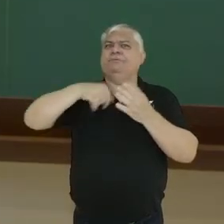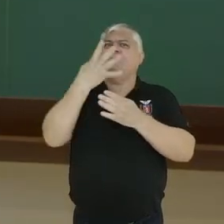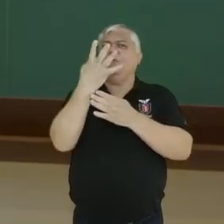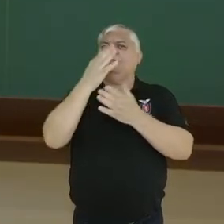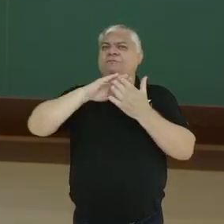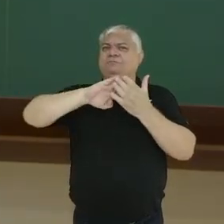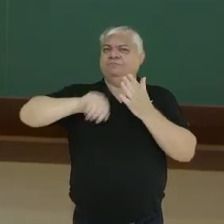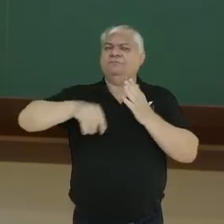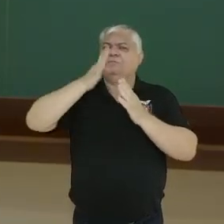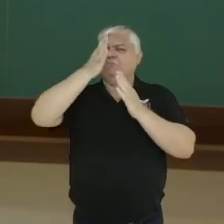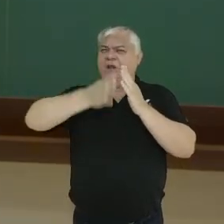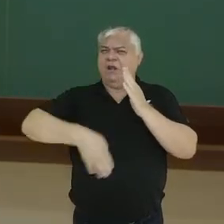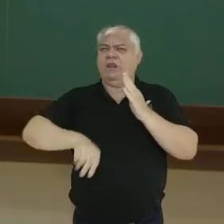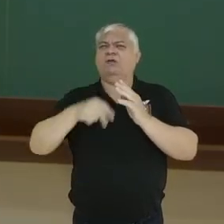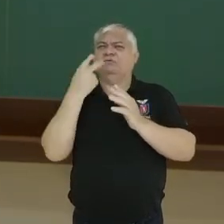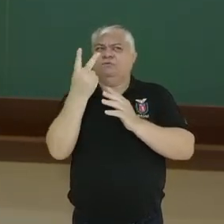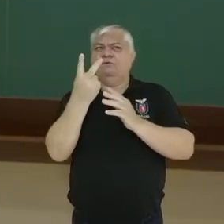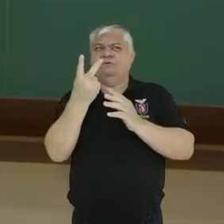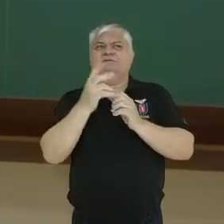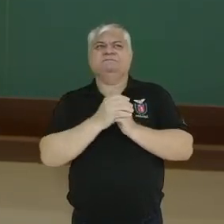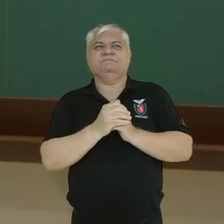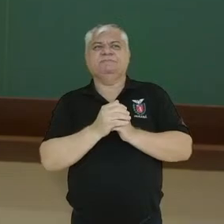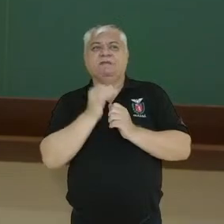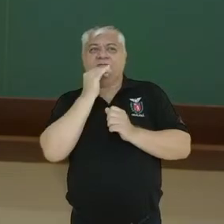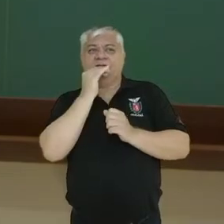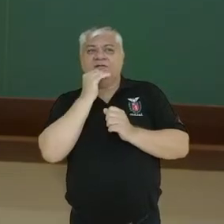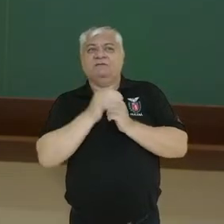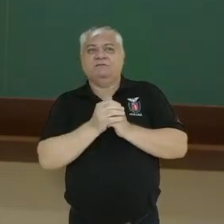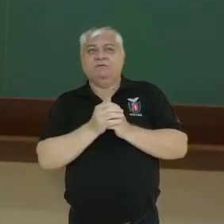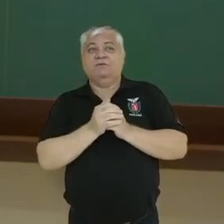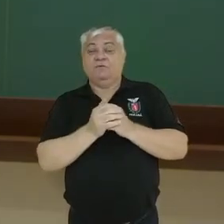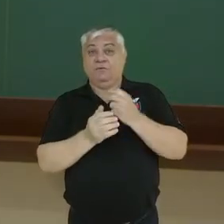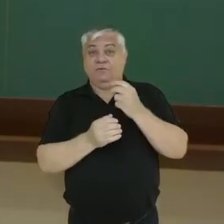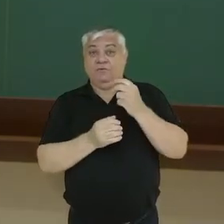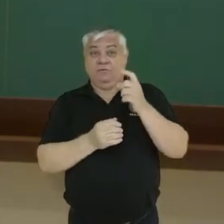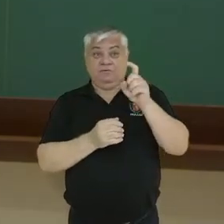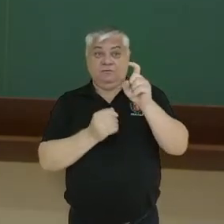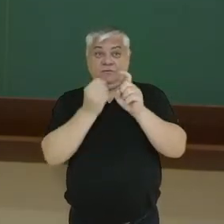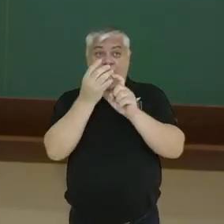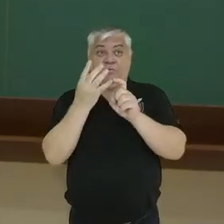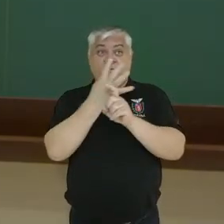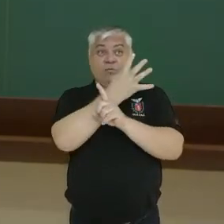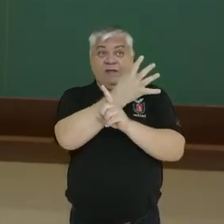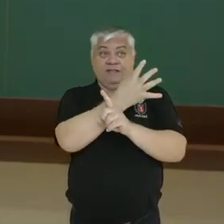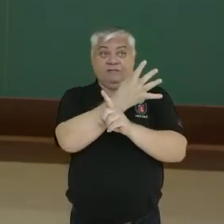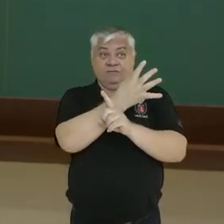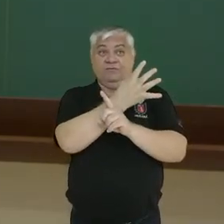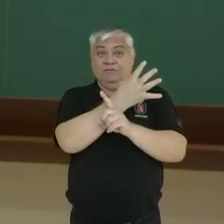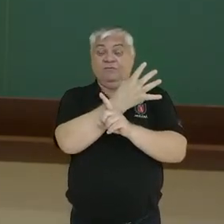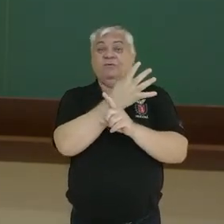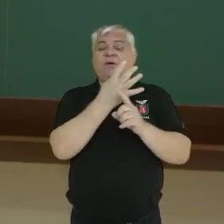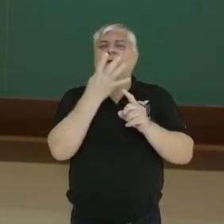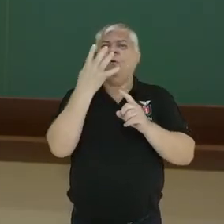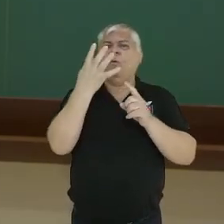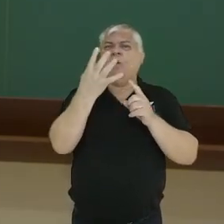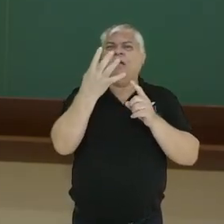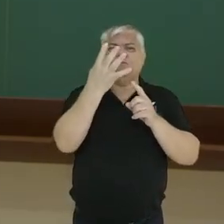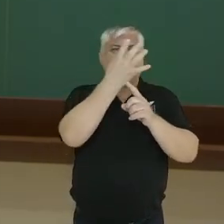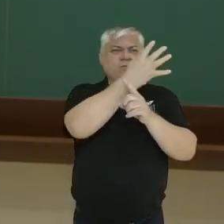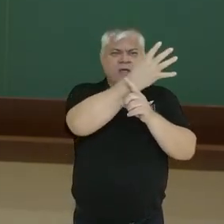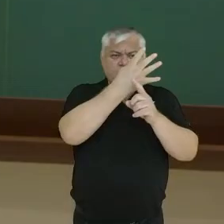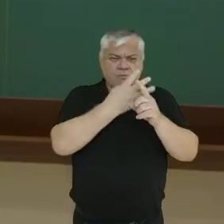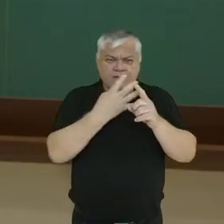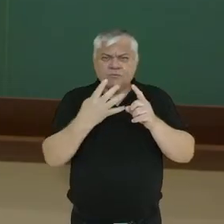mínimo múltiplo comum de tudo ali, né? Então eu vou ter o 4 multiplicando aqui, o 4 multiplicando aqui, que acaba